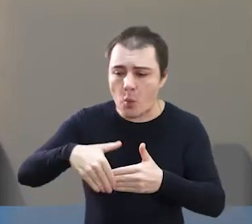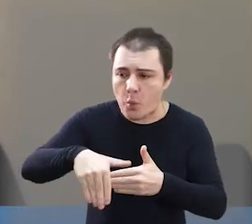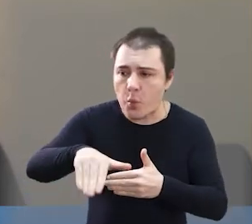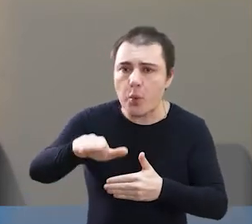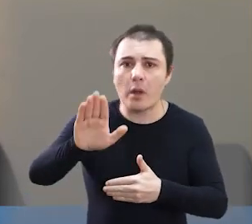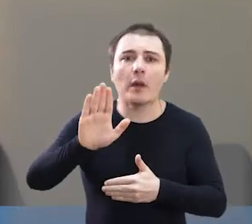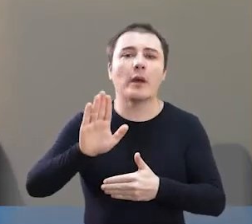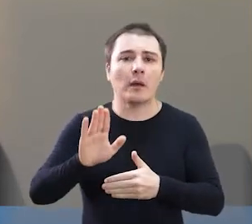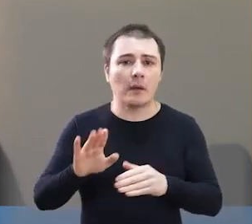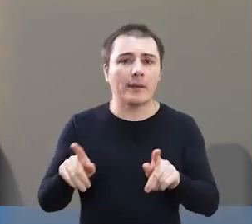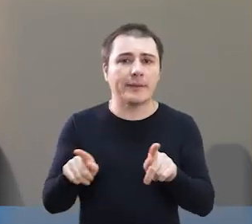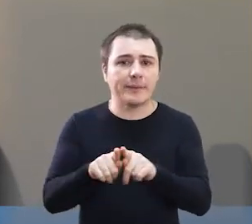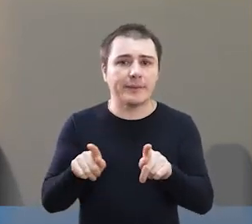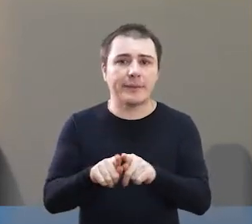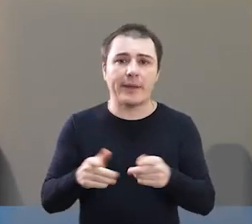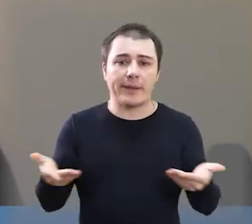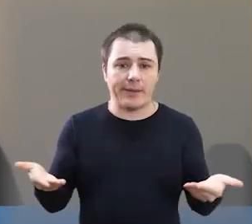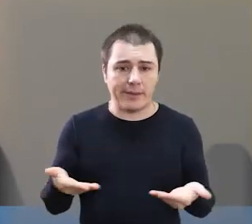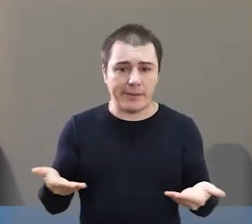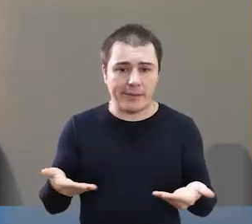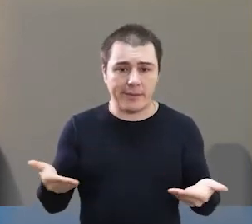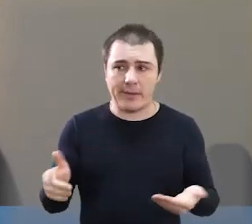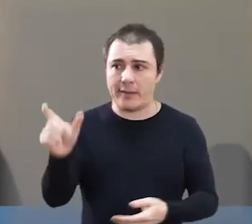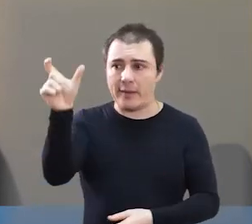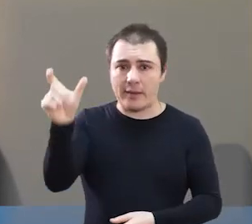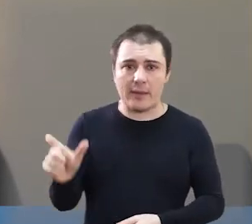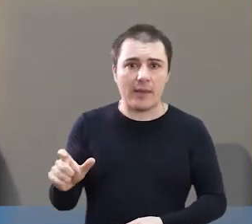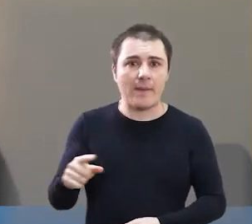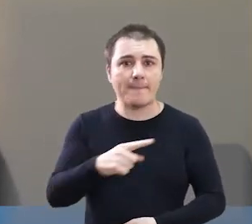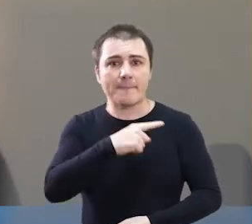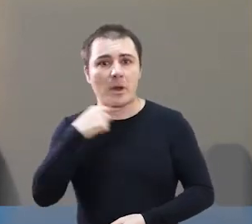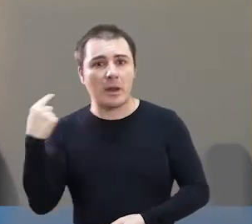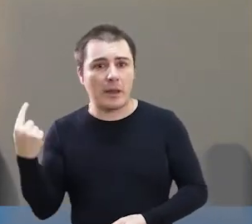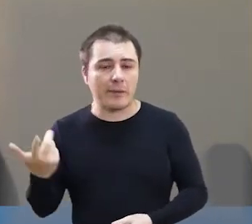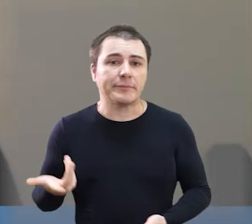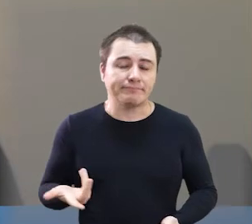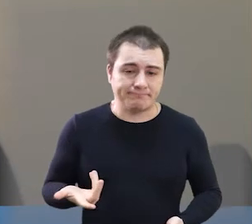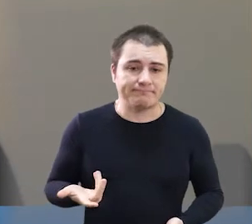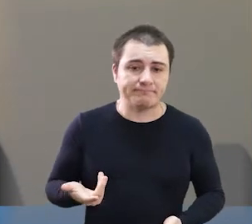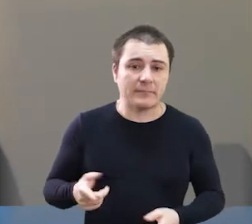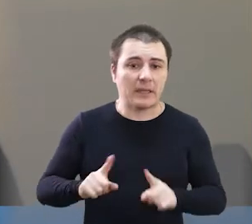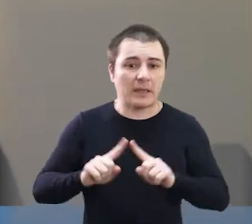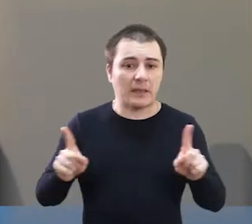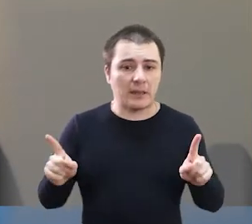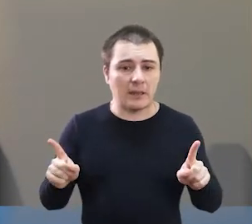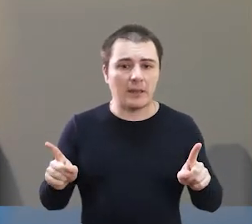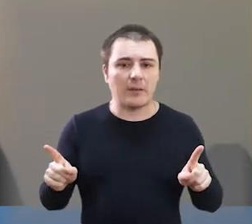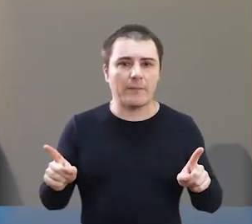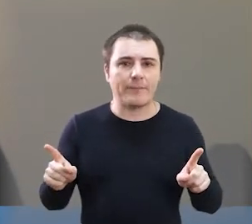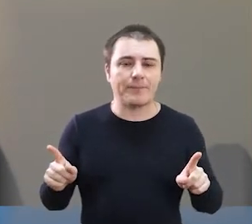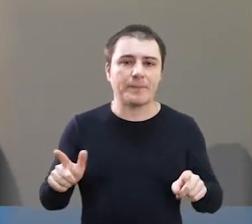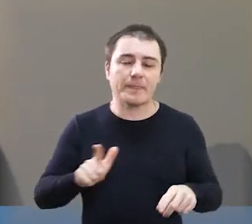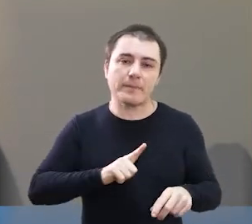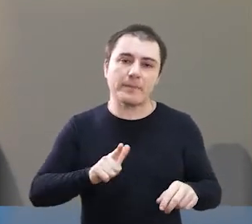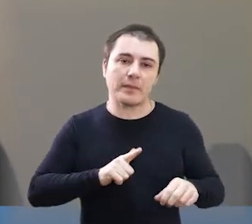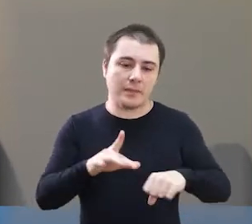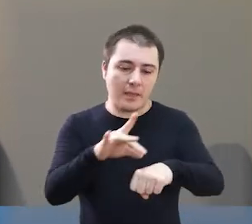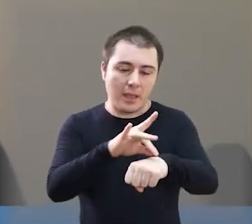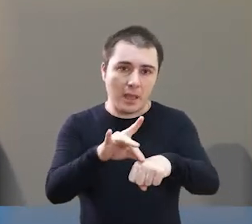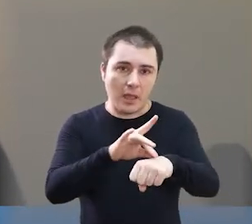em relação ao restante da família, ao restante das pessoas, já que ela perdeu alguém próximo. Geralmente, sobre essa questão do